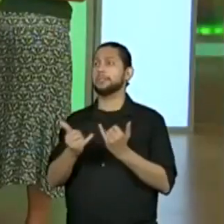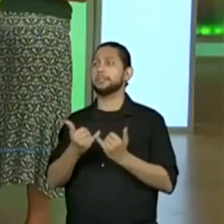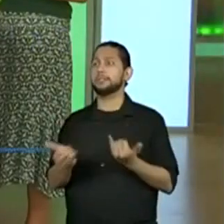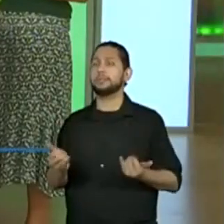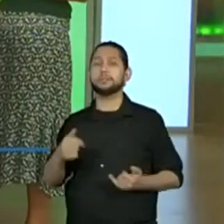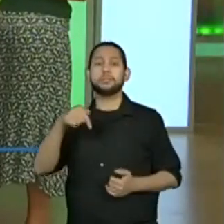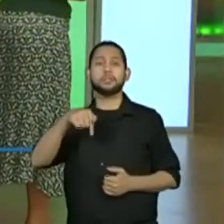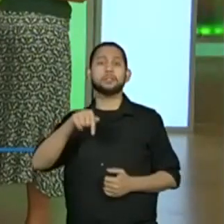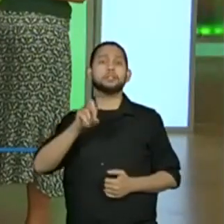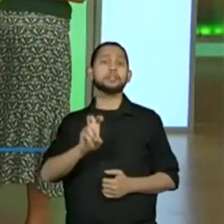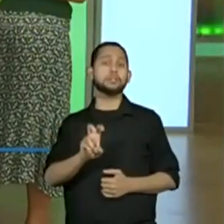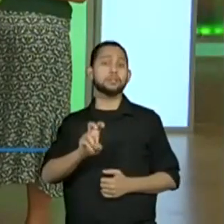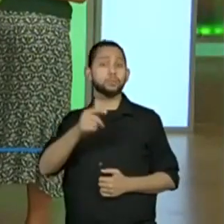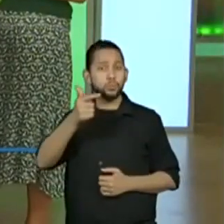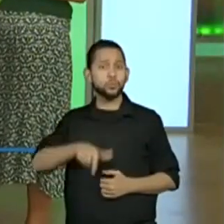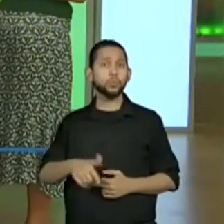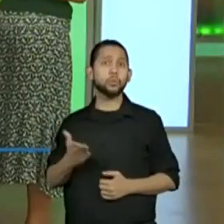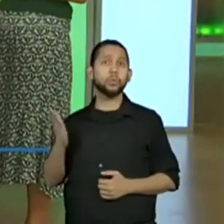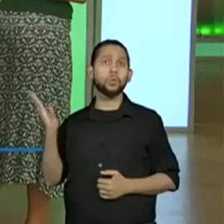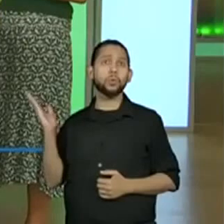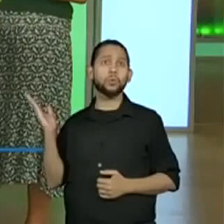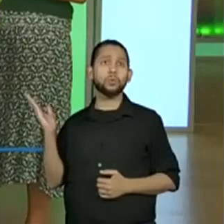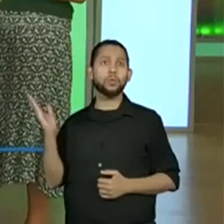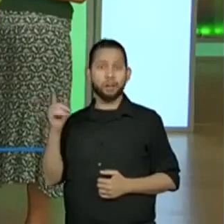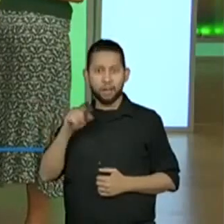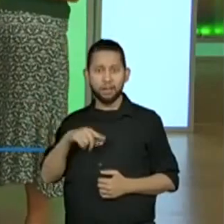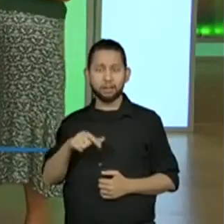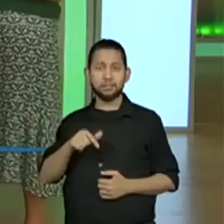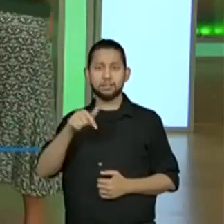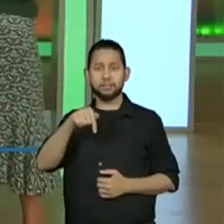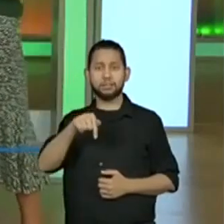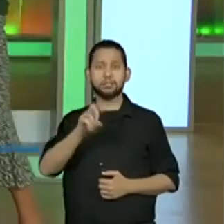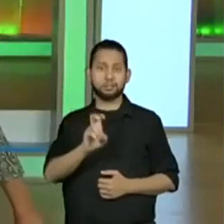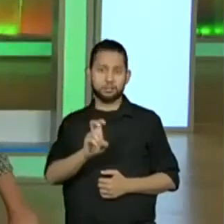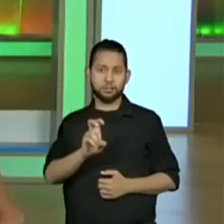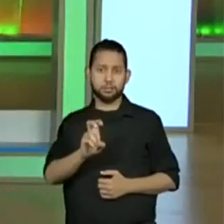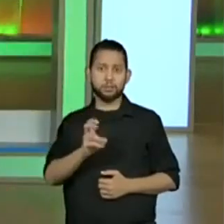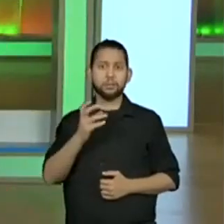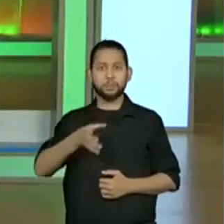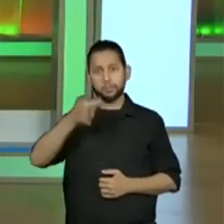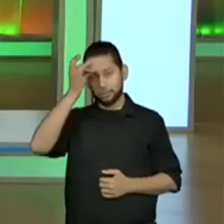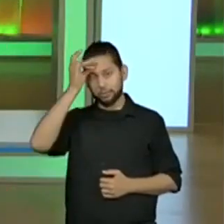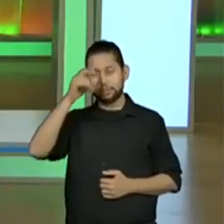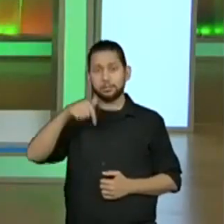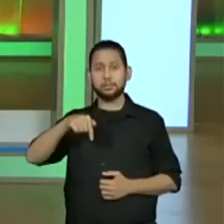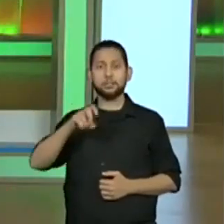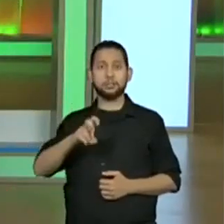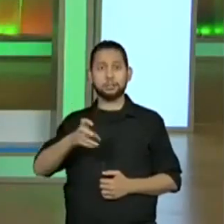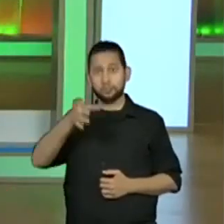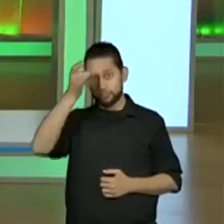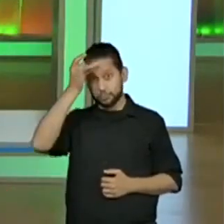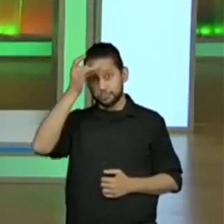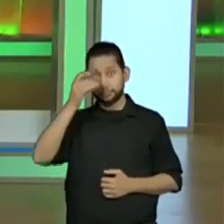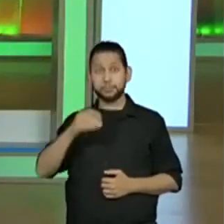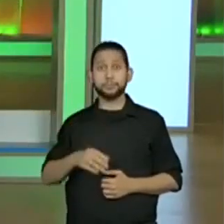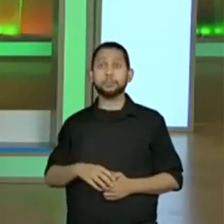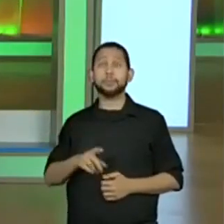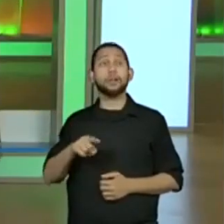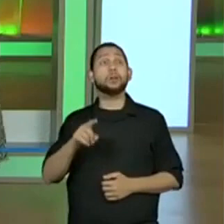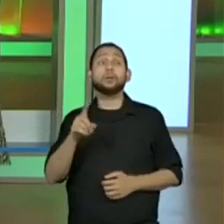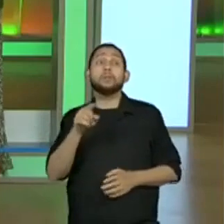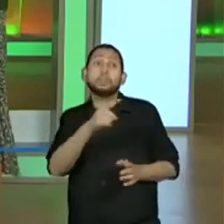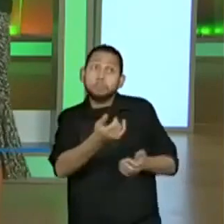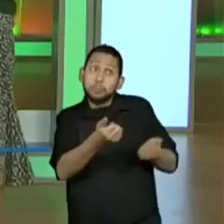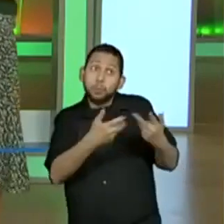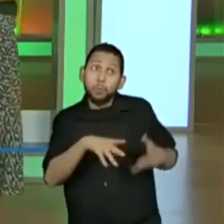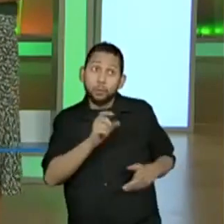o 75 aí de novo, não é? Aliás, vou ficar com esse número aí, 75. 75? Então você está me dizendo o